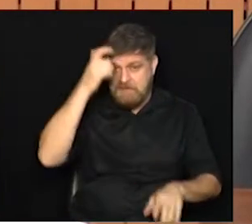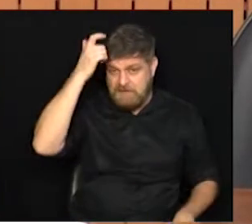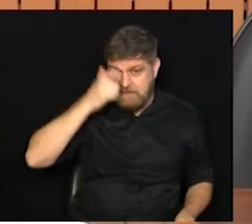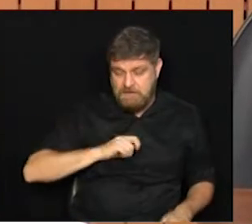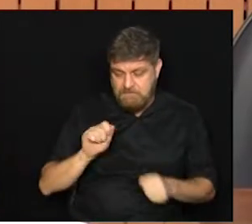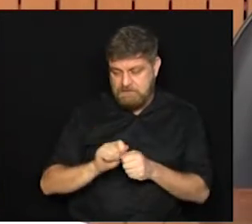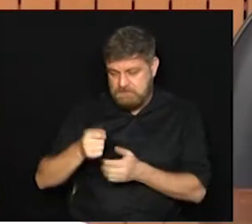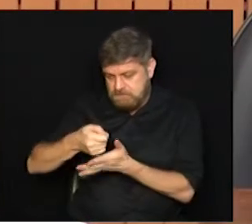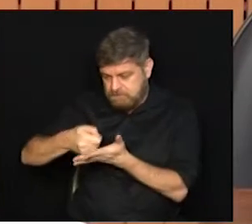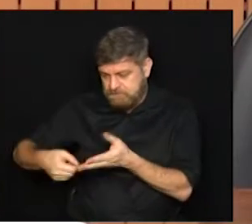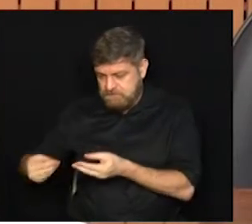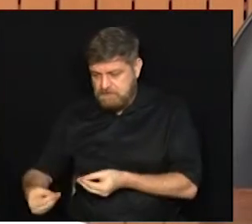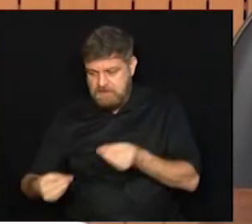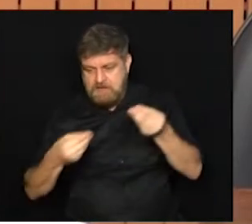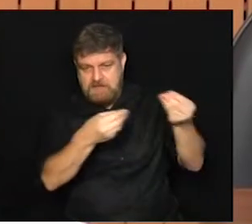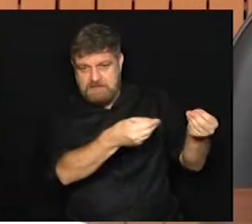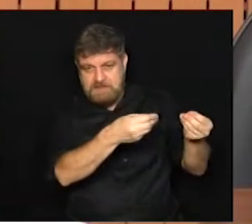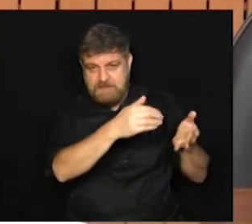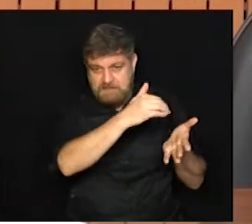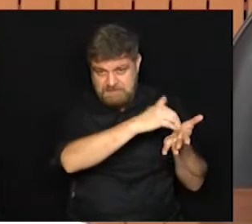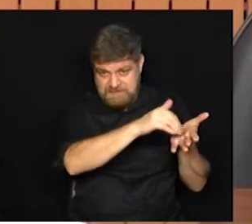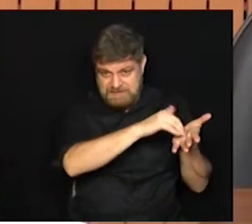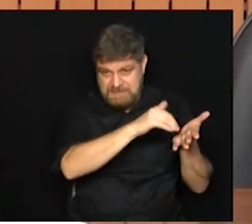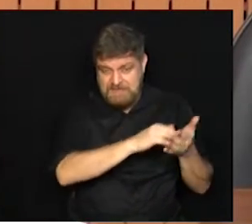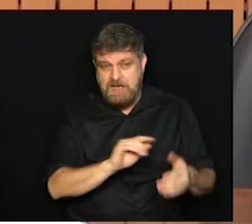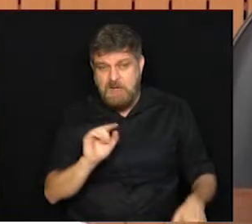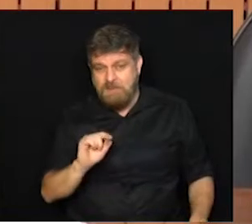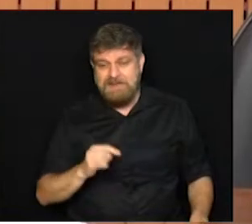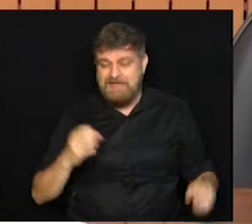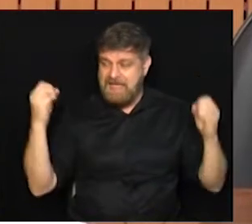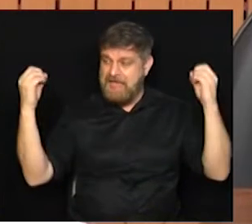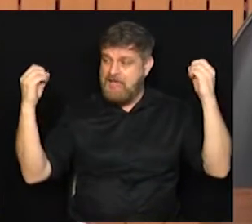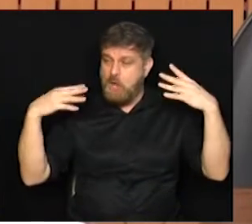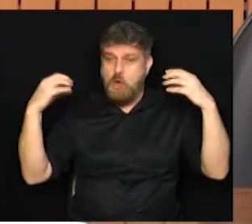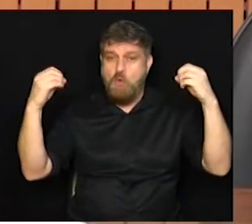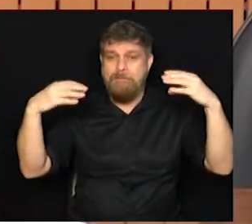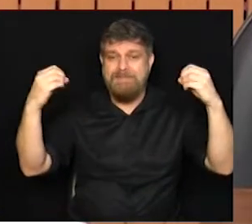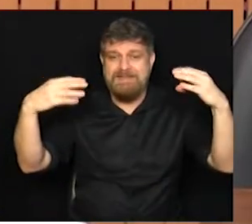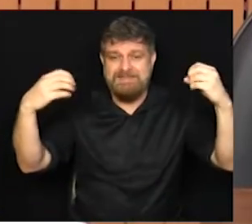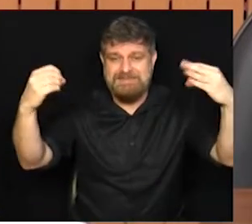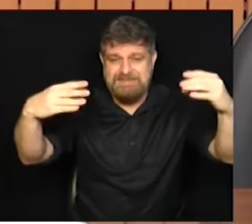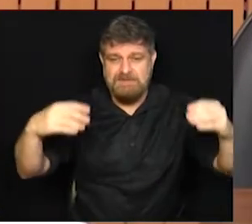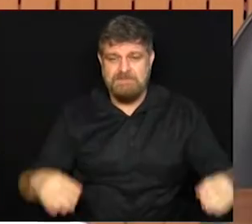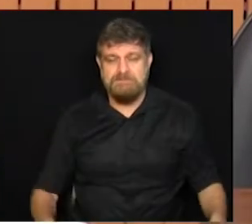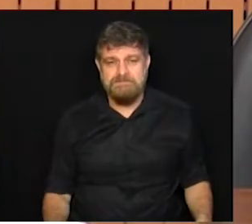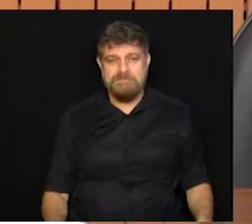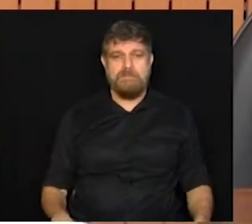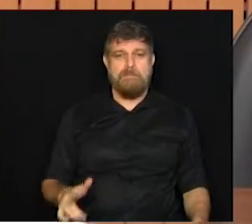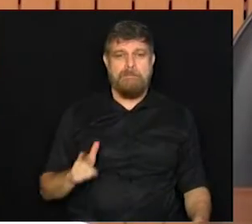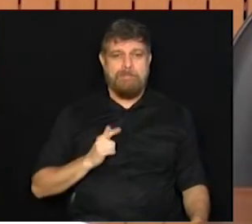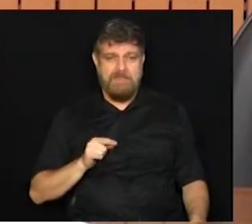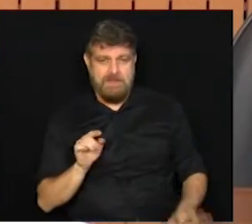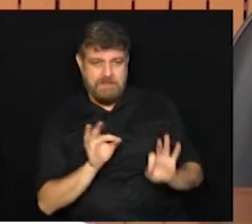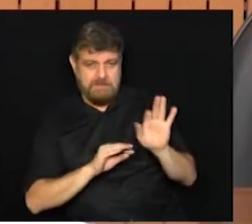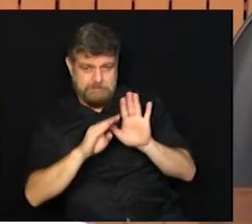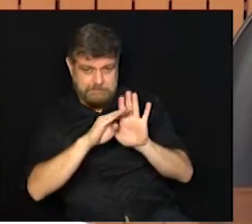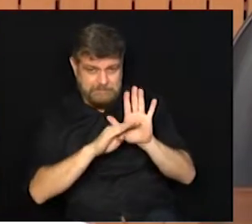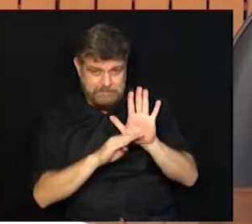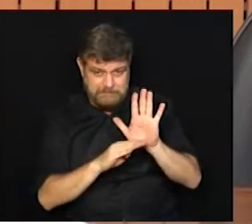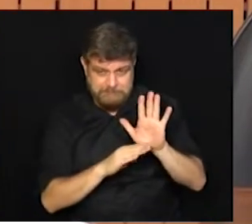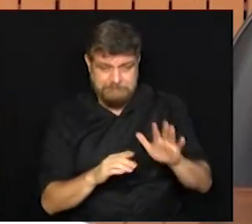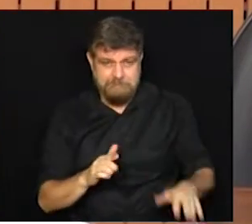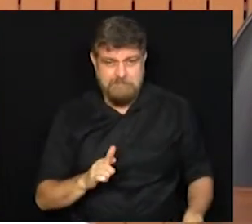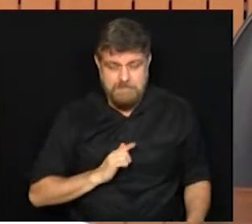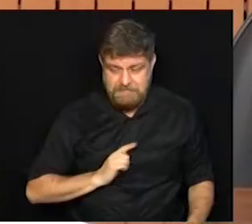indicação, é a iluminação, né? Se nos projetos, na medida